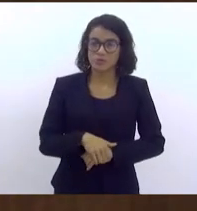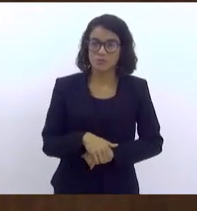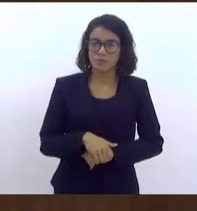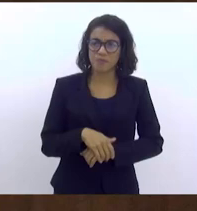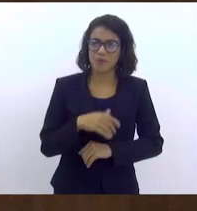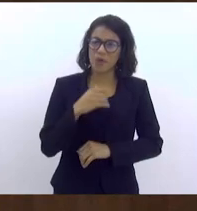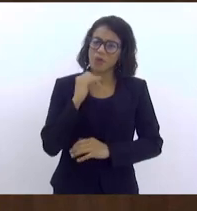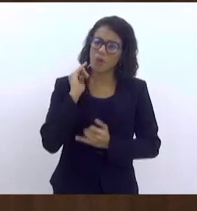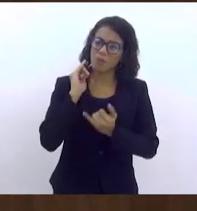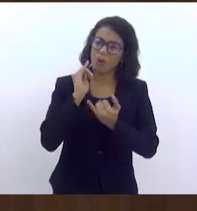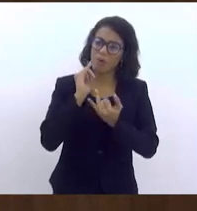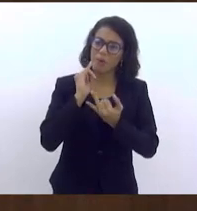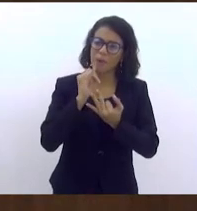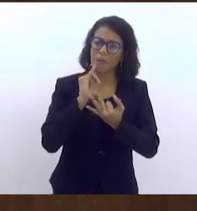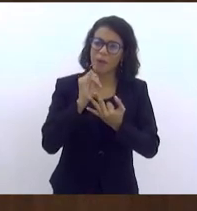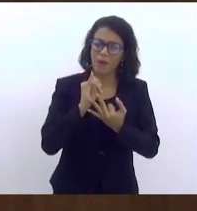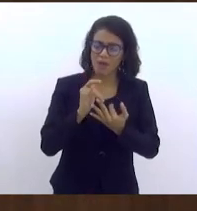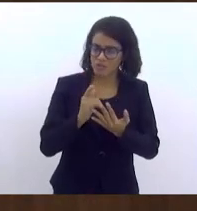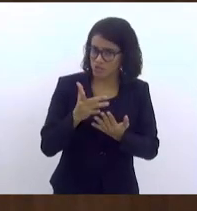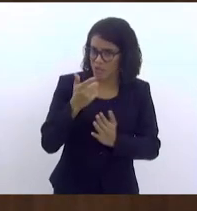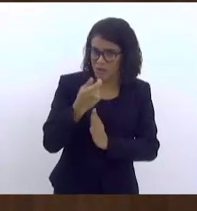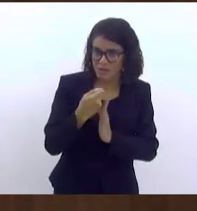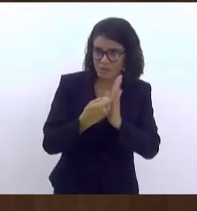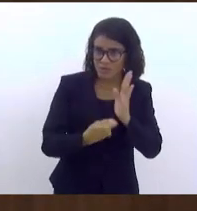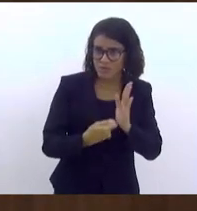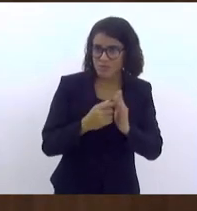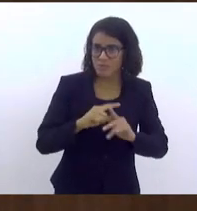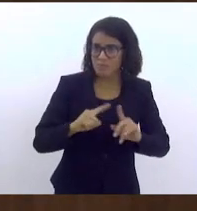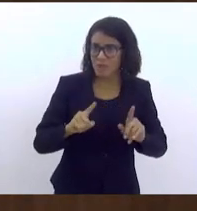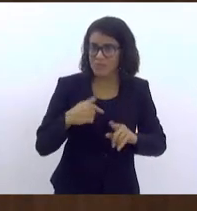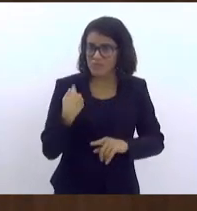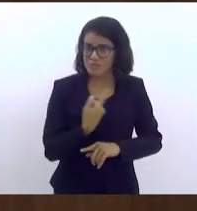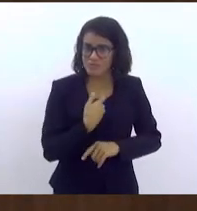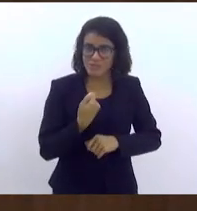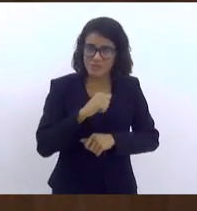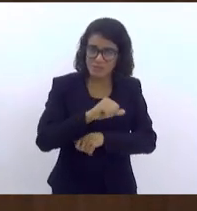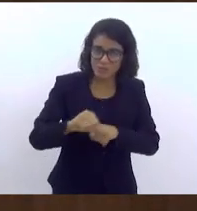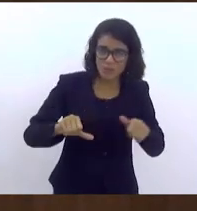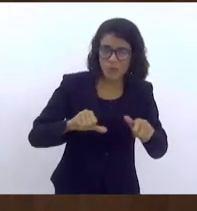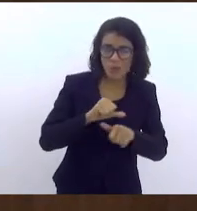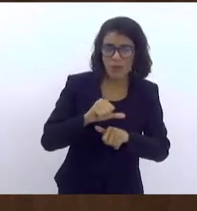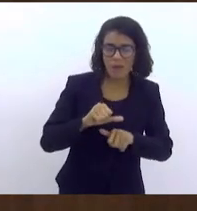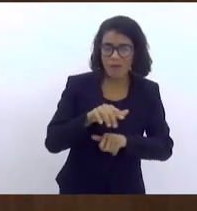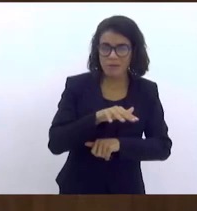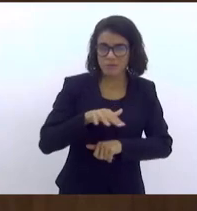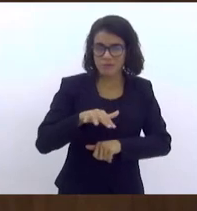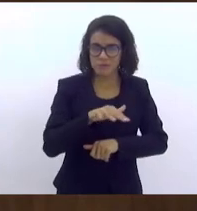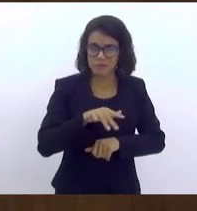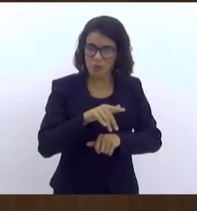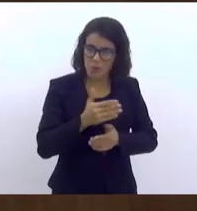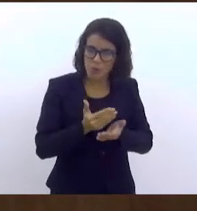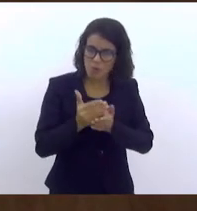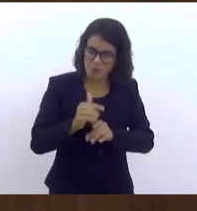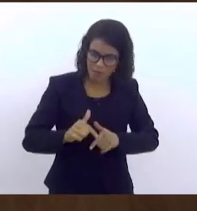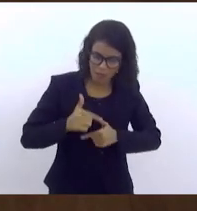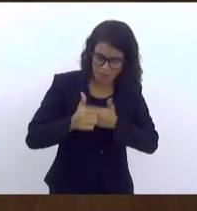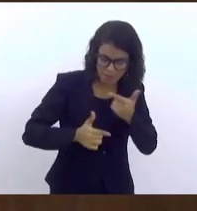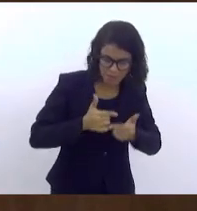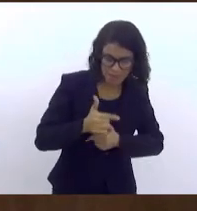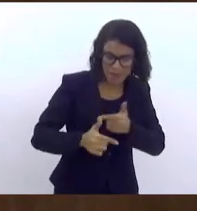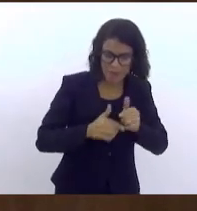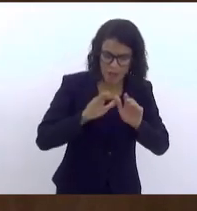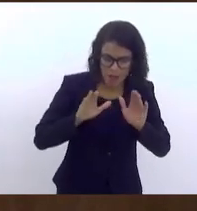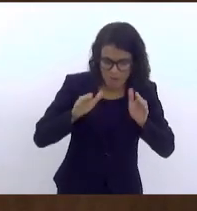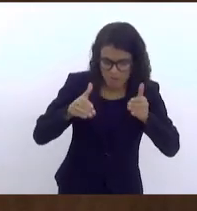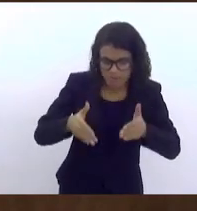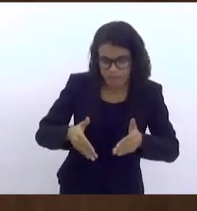recitando coisas que estão escritas só que a gente precisa mudar esse quadro começar a trabalhar em cima de